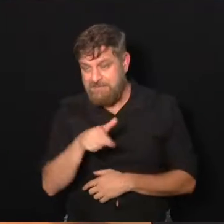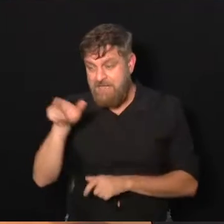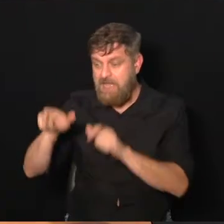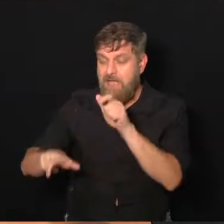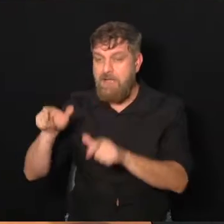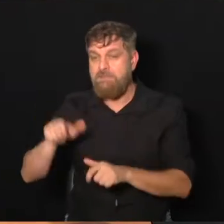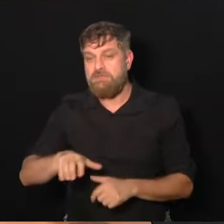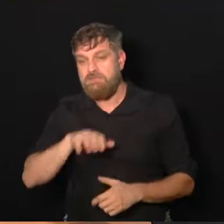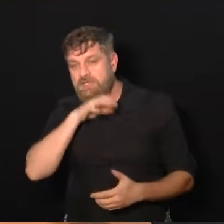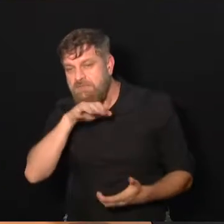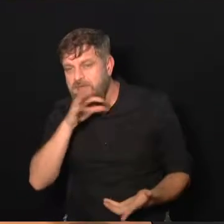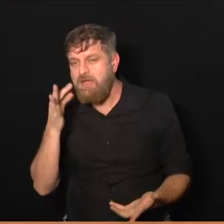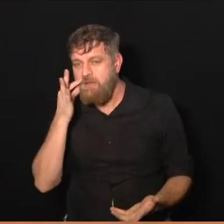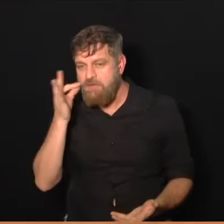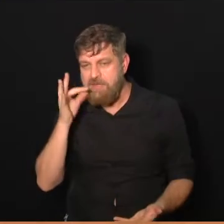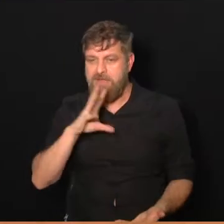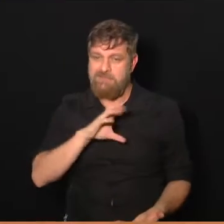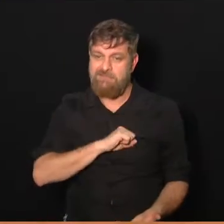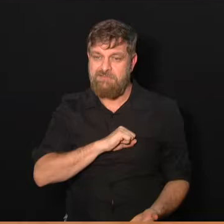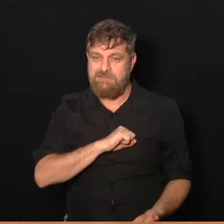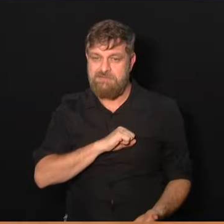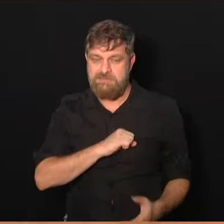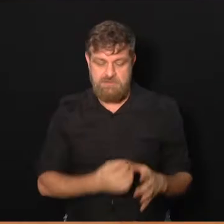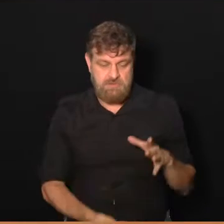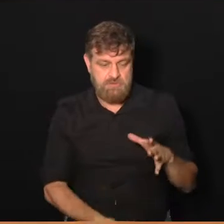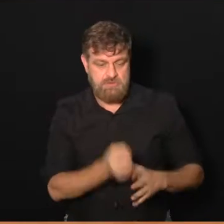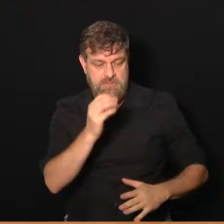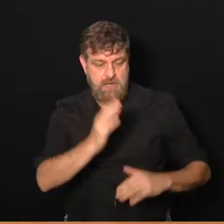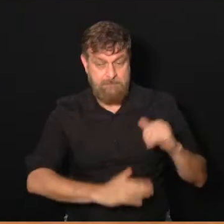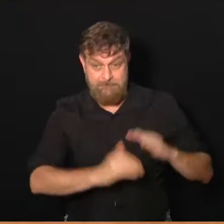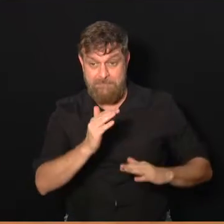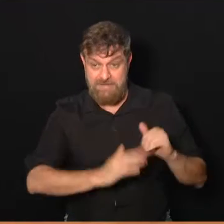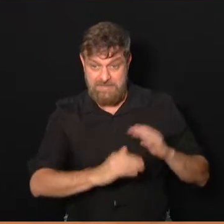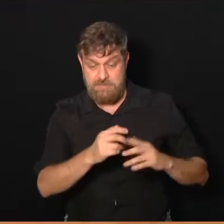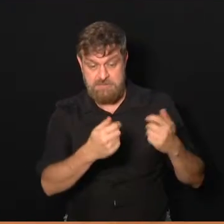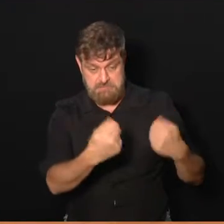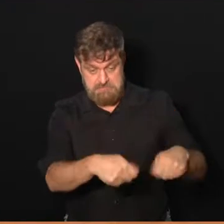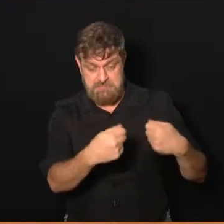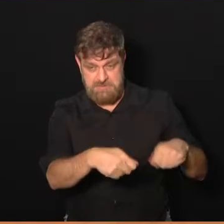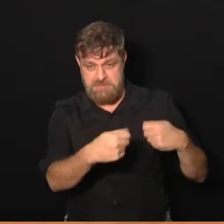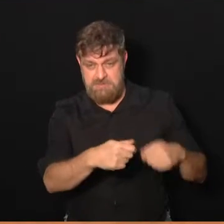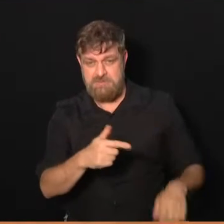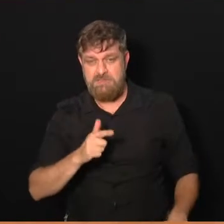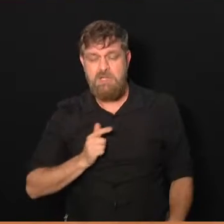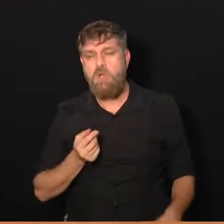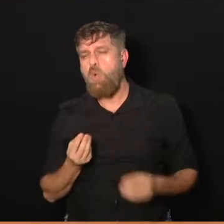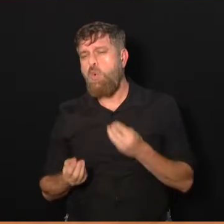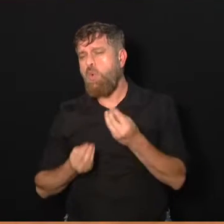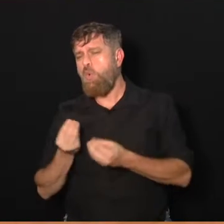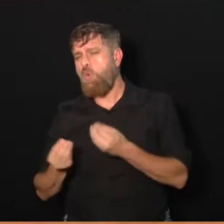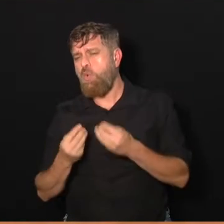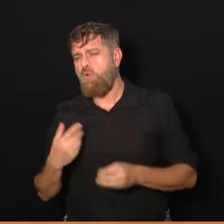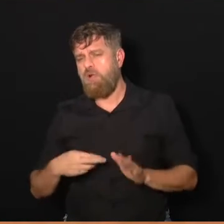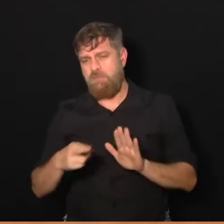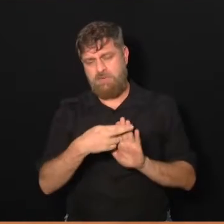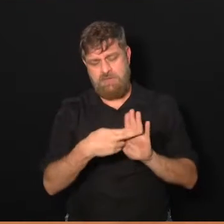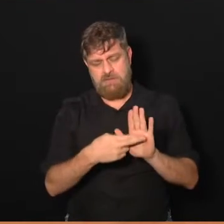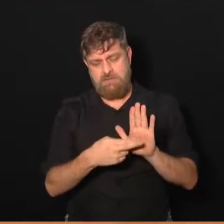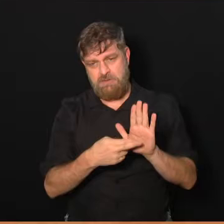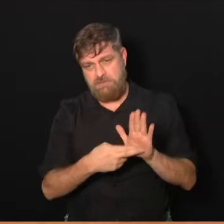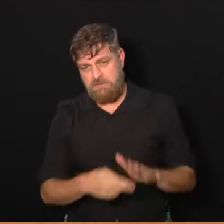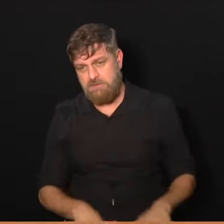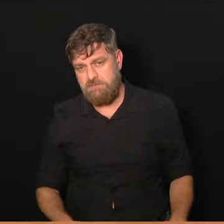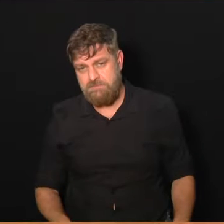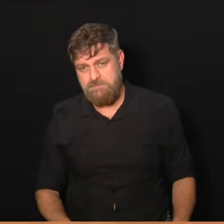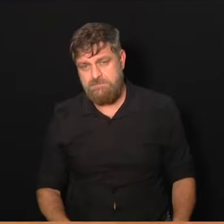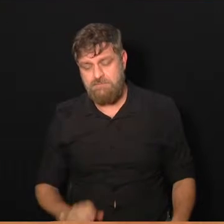terem um bichinho de estimação, estão surgindo serviços necessários, como então, né, regulamentar, né,